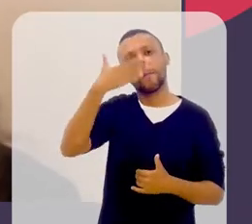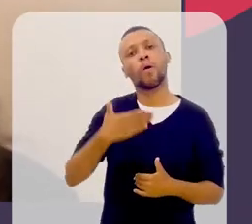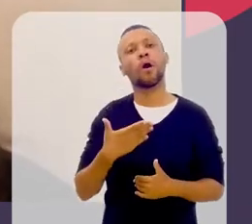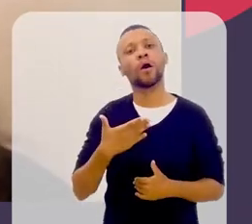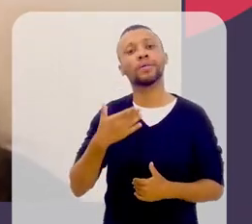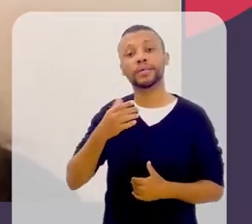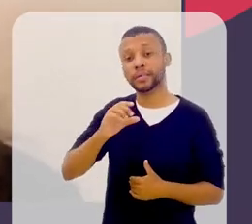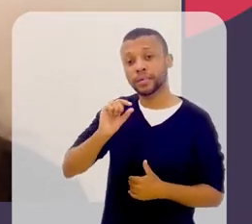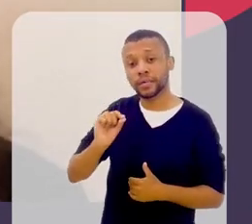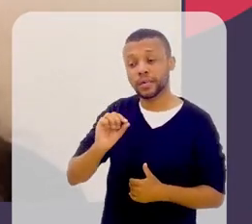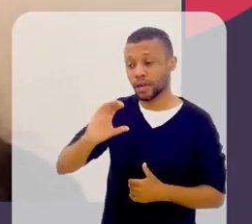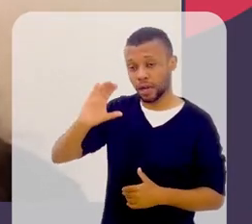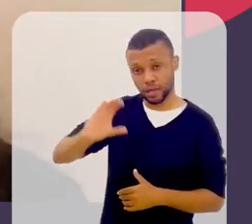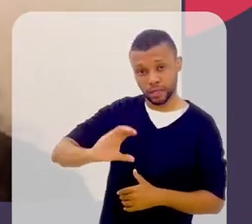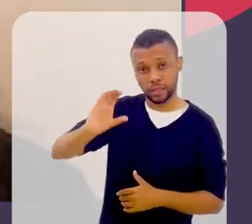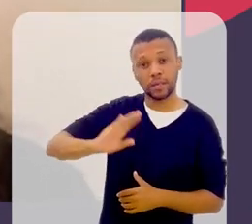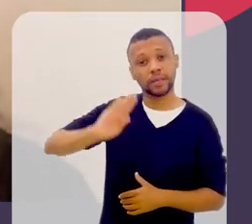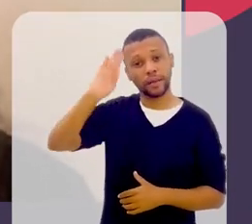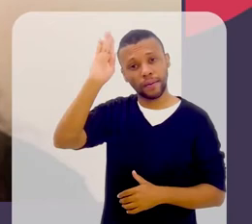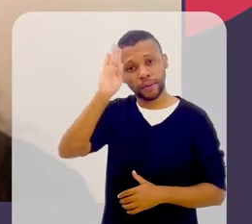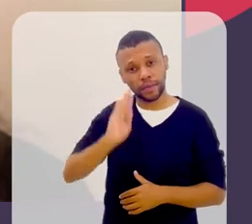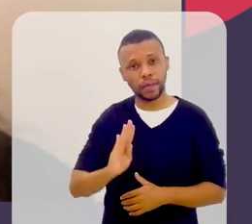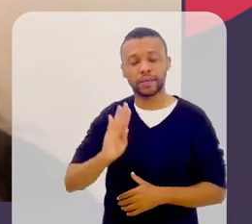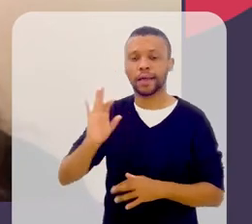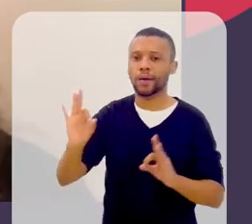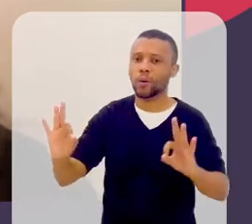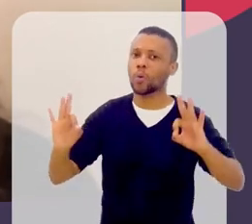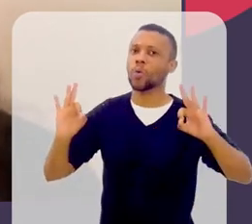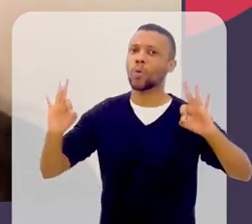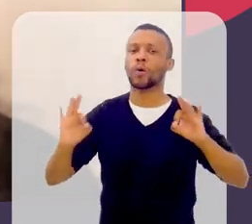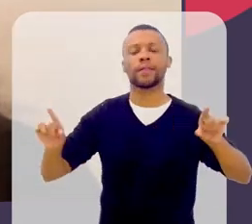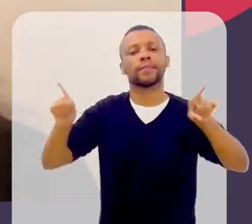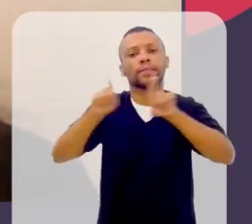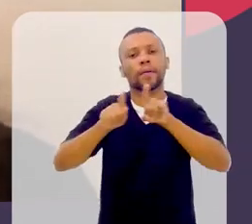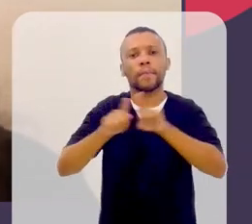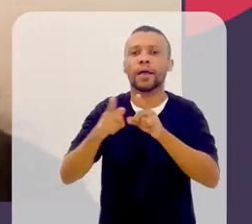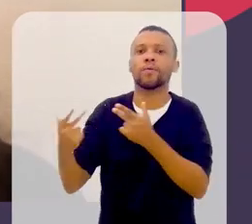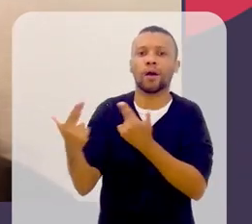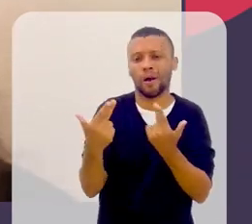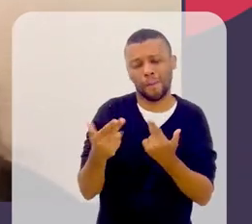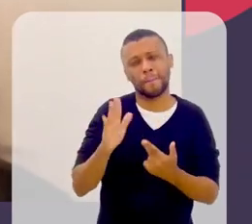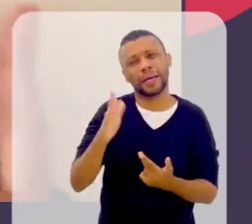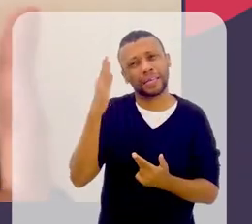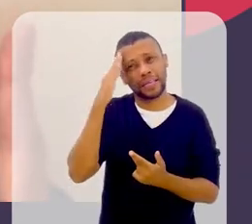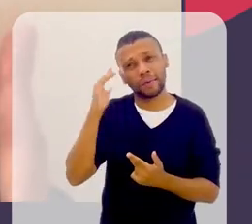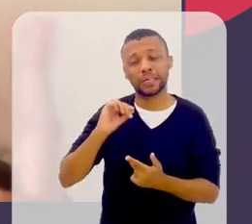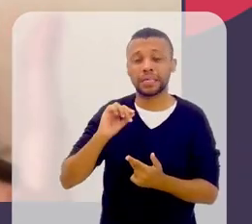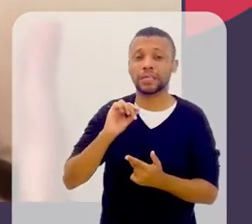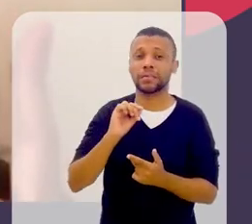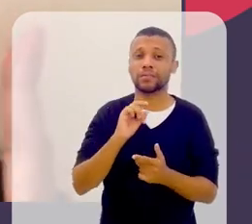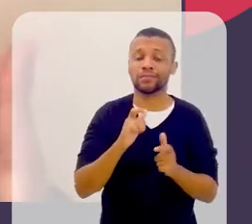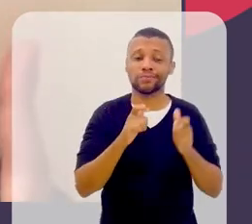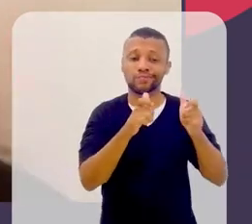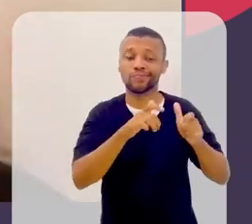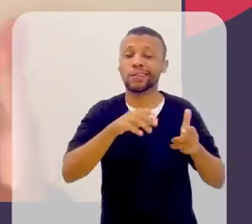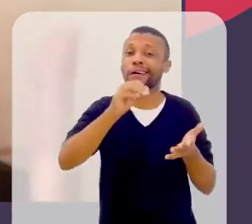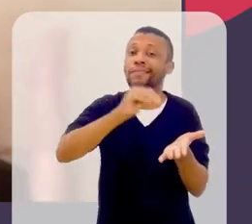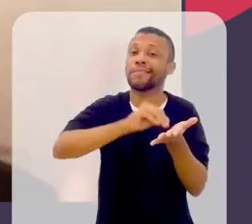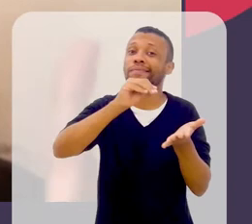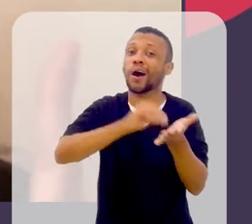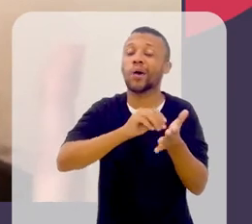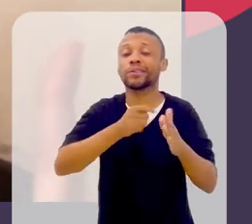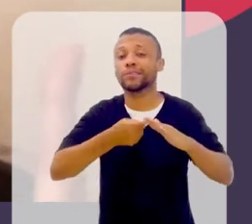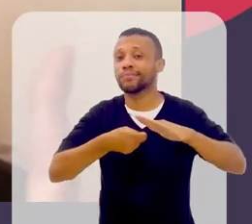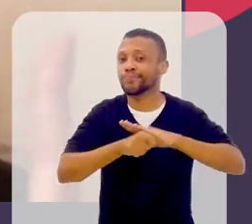é uma demonstração de que a ciência brasileira é de primeiro mundo também, apesar das nossas instalações e da